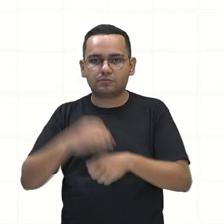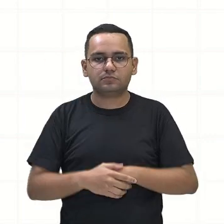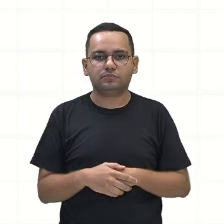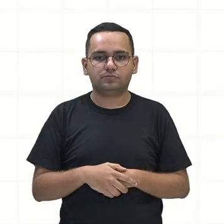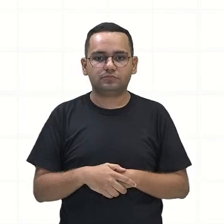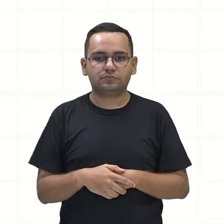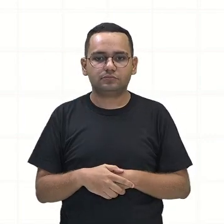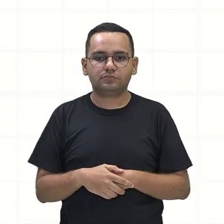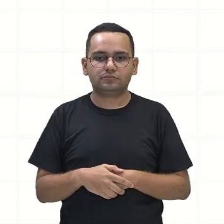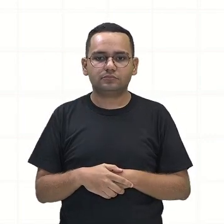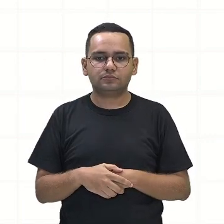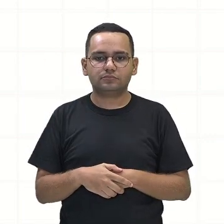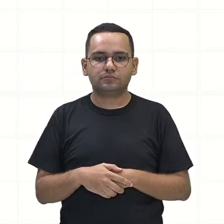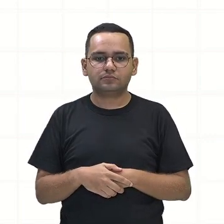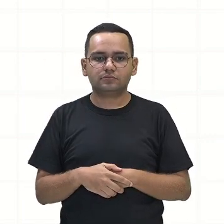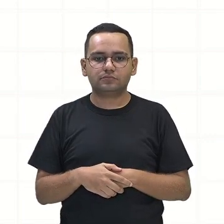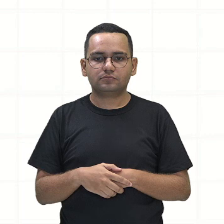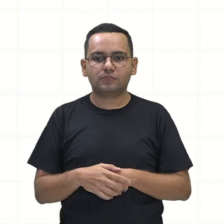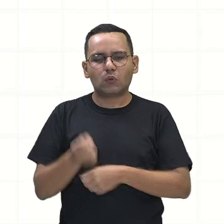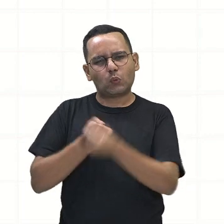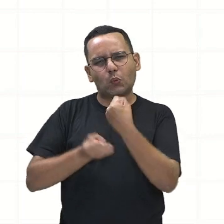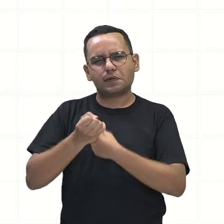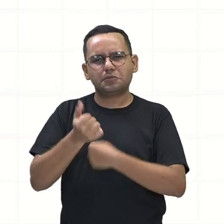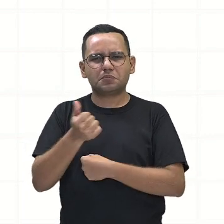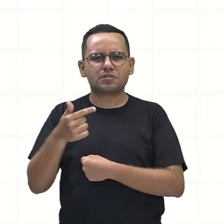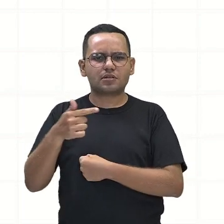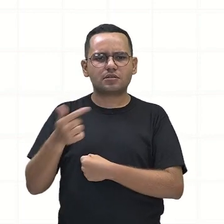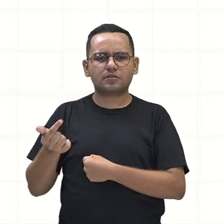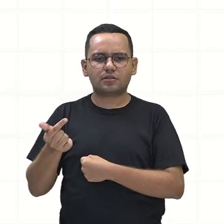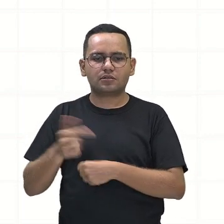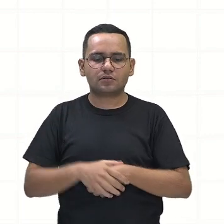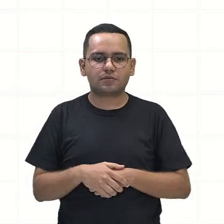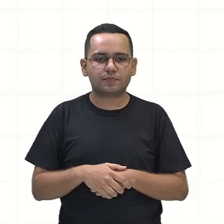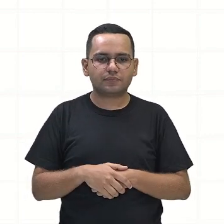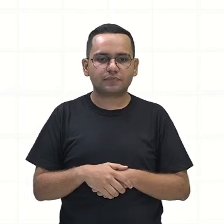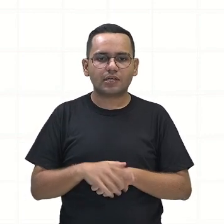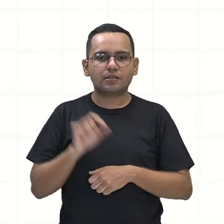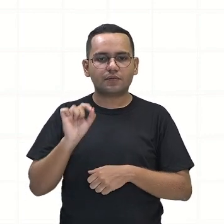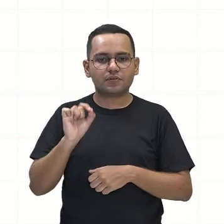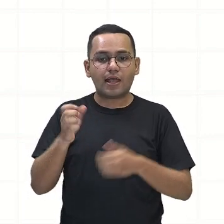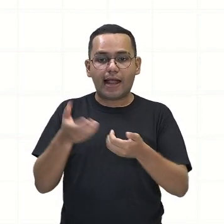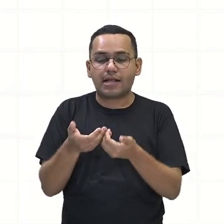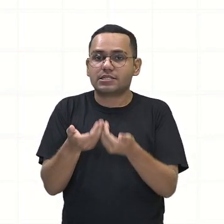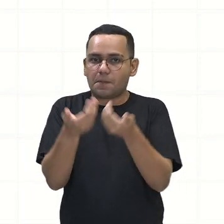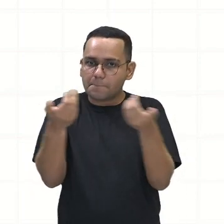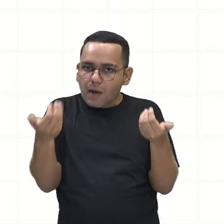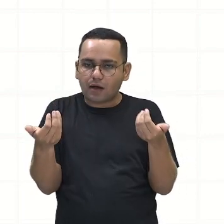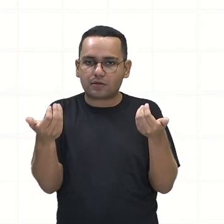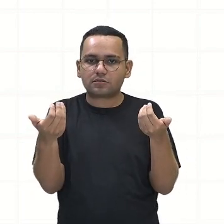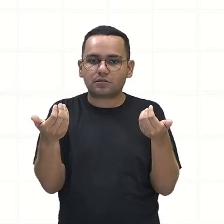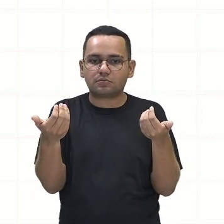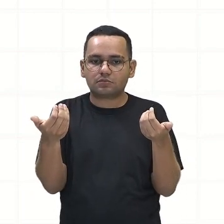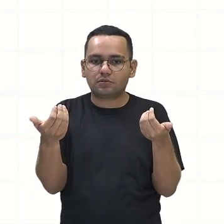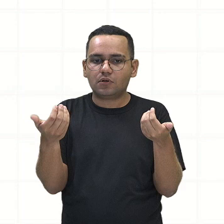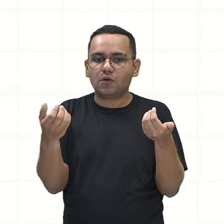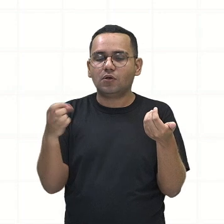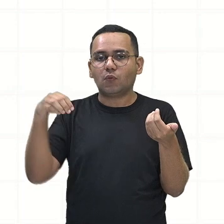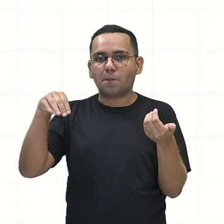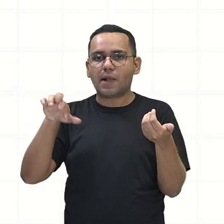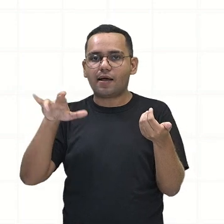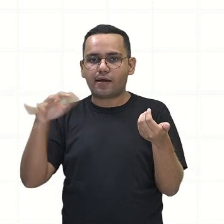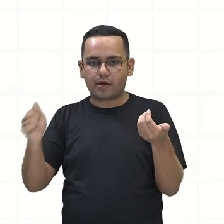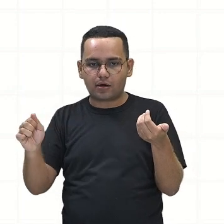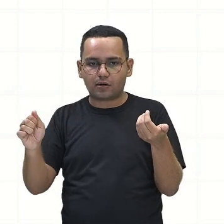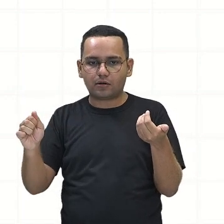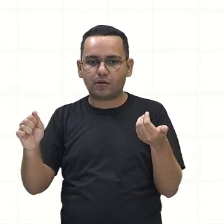definitivamente para Belém. Em 1772, foi desmembrada em duas unidades, Maranhão